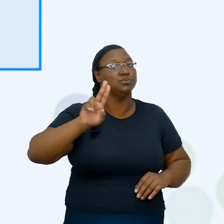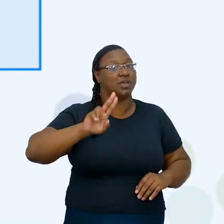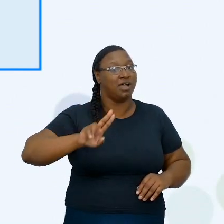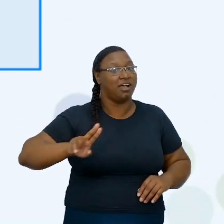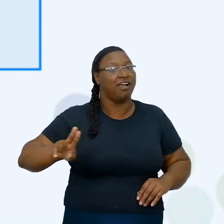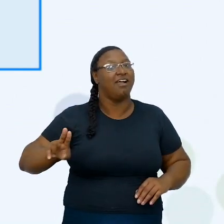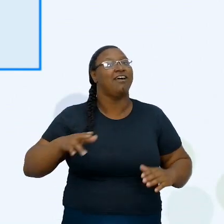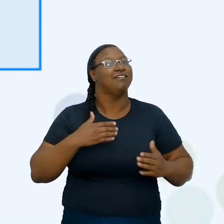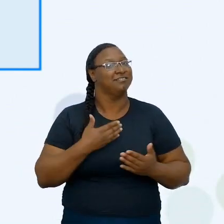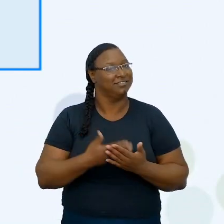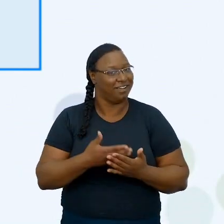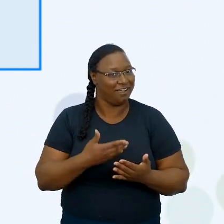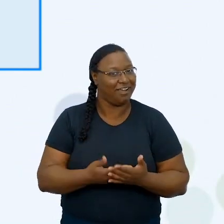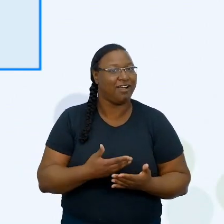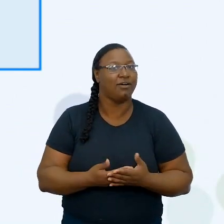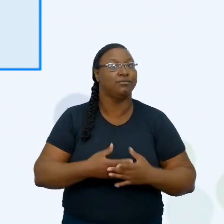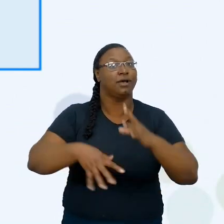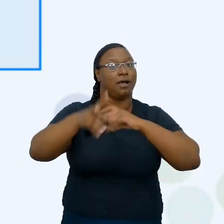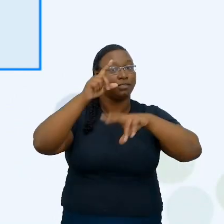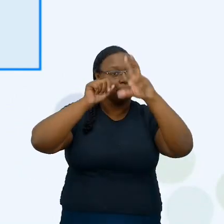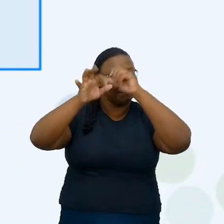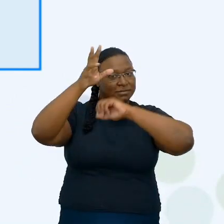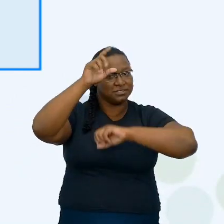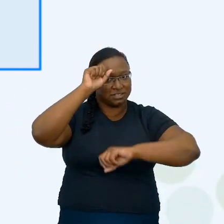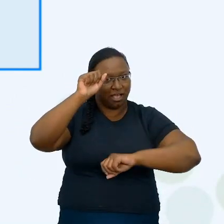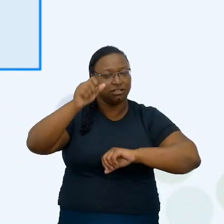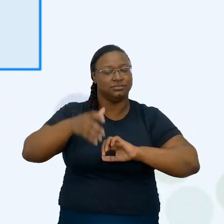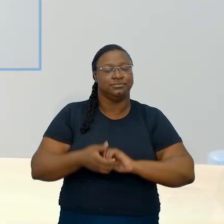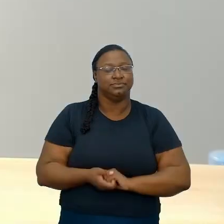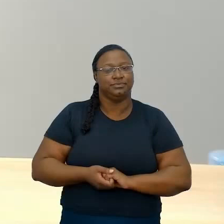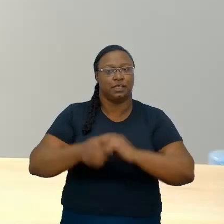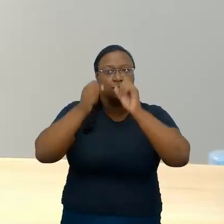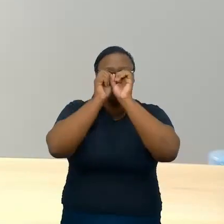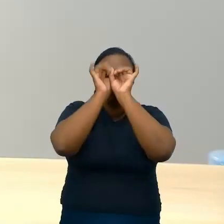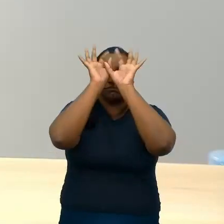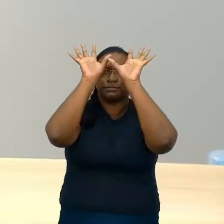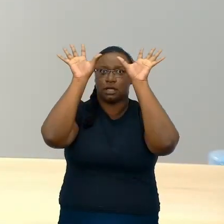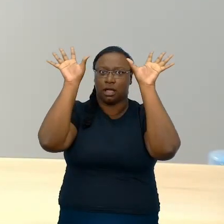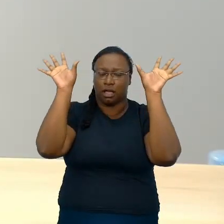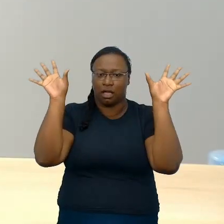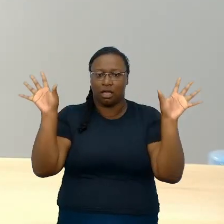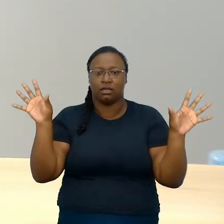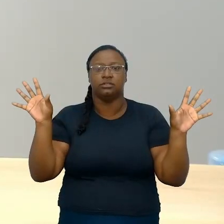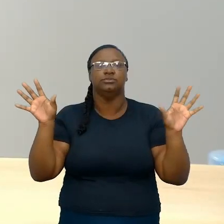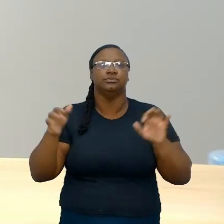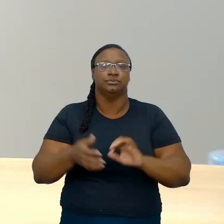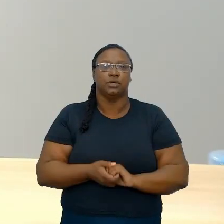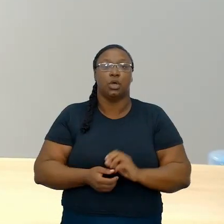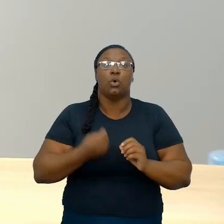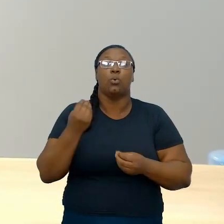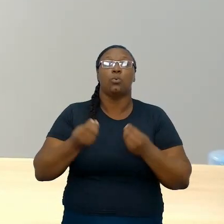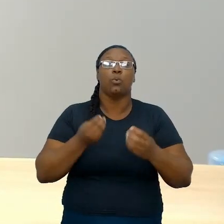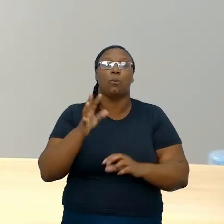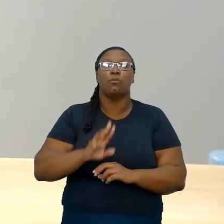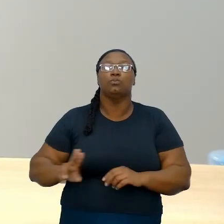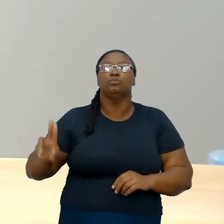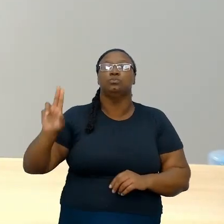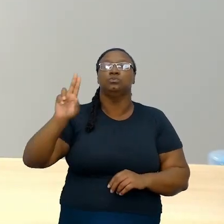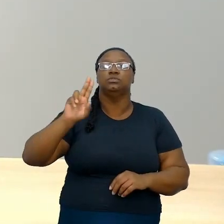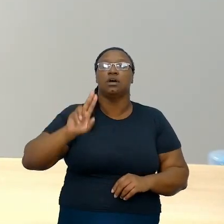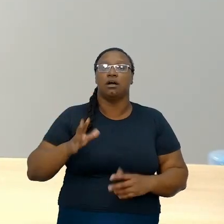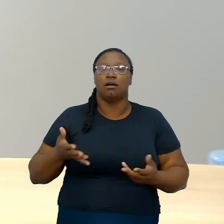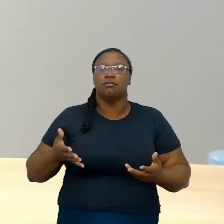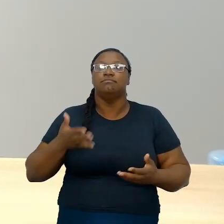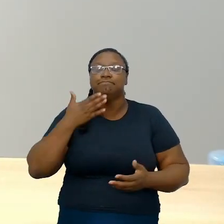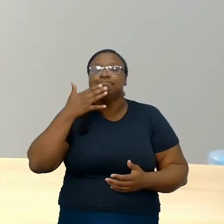aula, durante o processo de aprendizagem. Aí vai ficar bem claro para eles como é que se utiliza o diário e como que